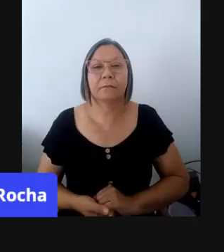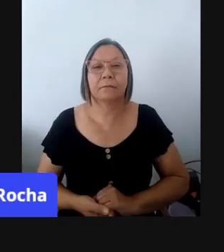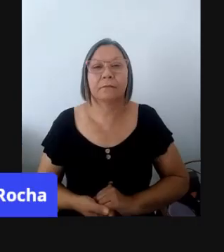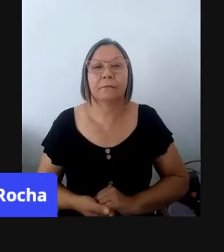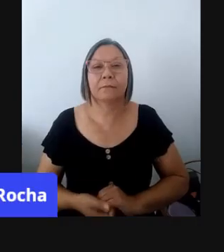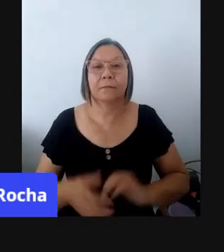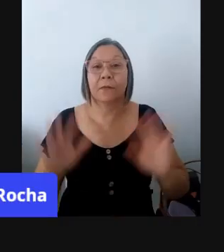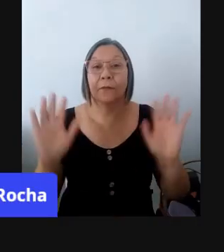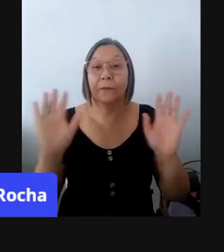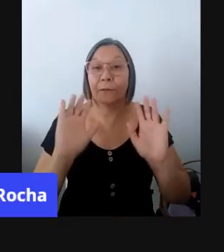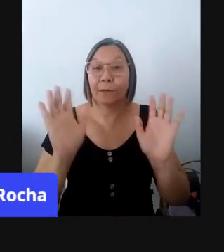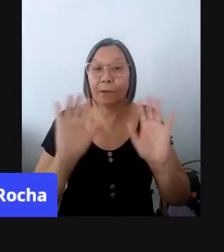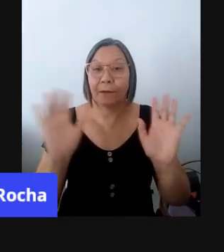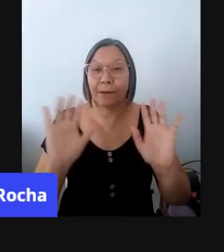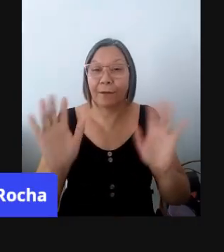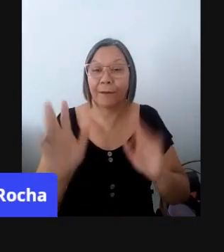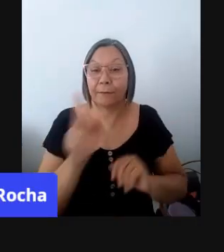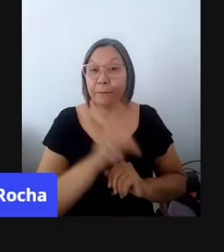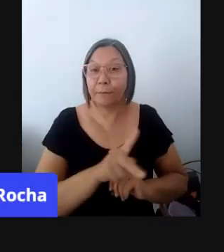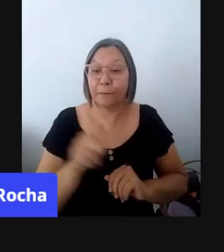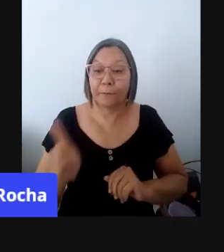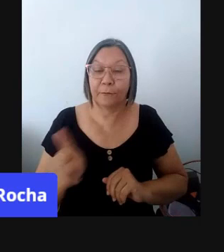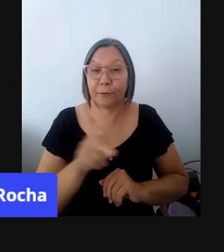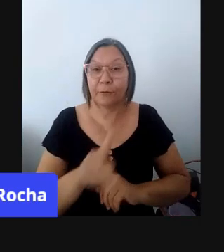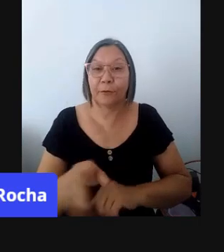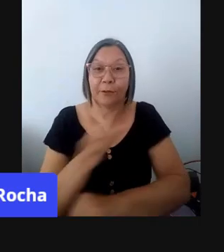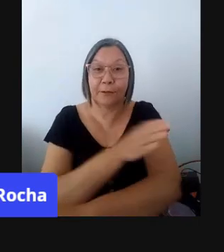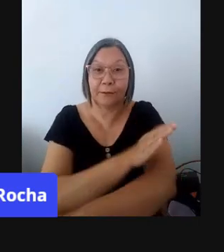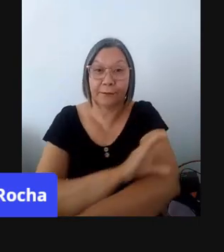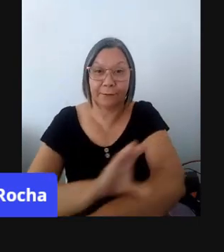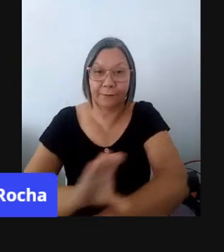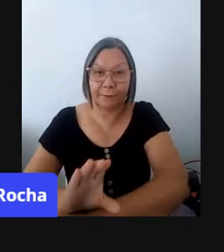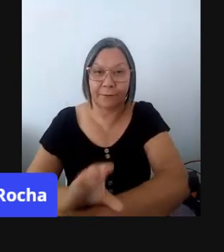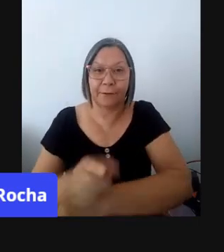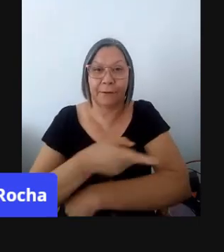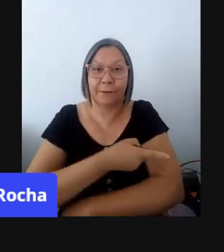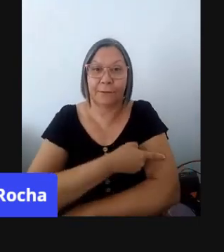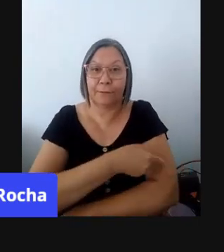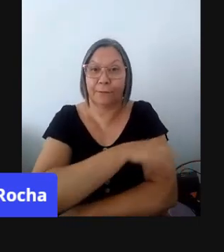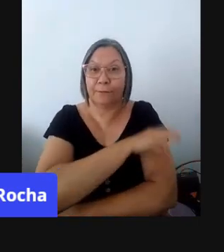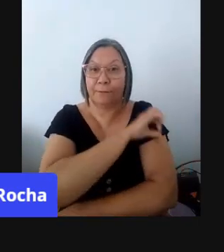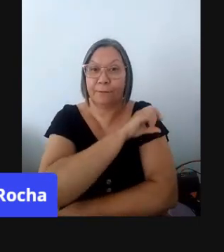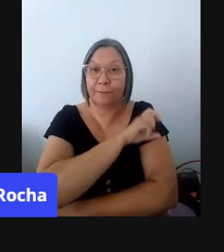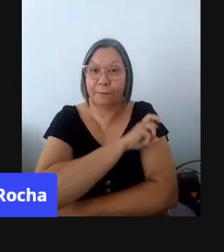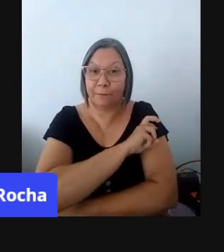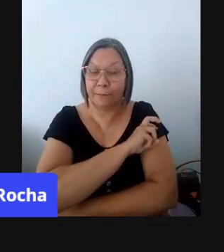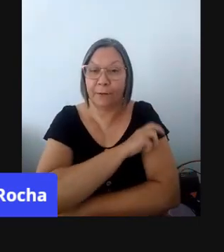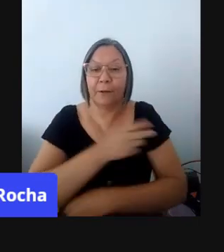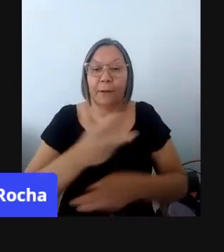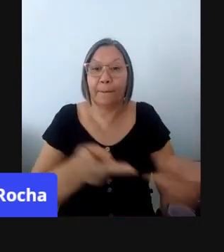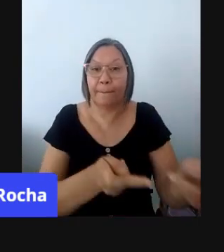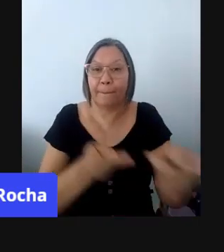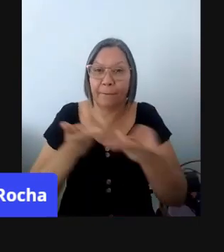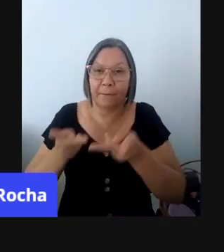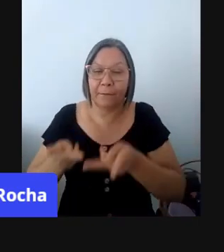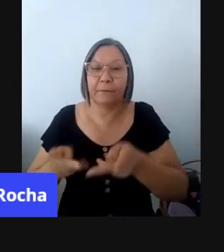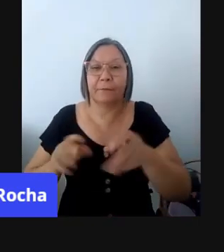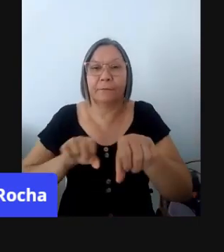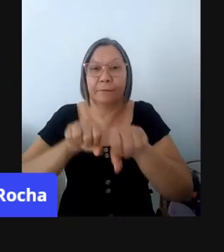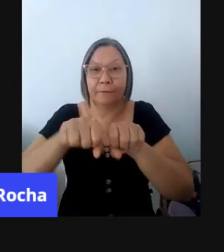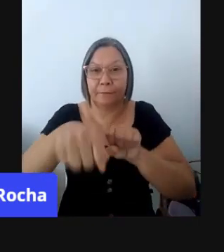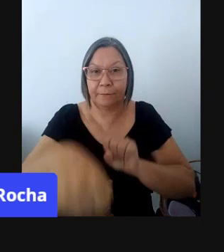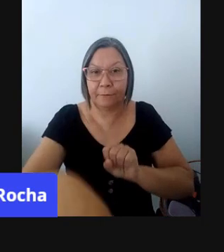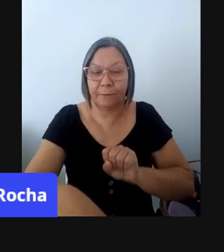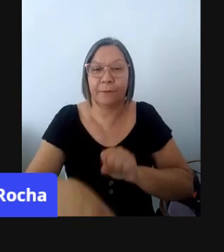Olá, professores de ciências dos anos iniciais. Sejam todos bem-vindos a mais essa formação. Eu sou a